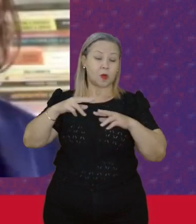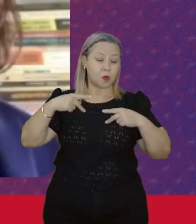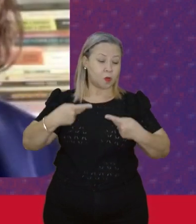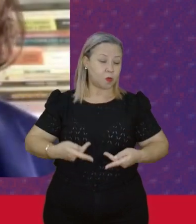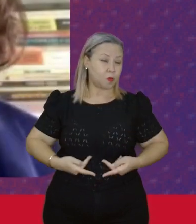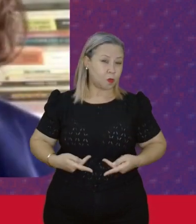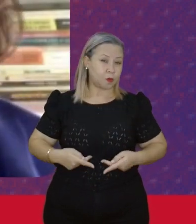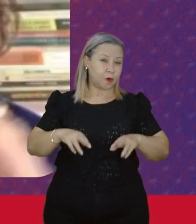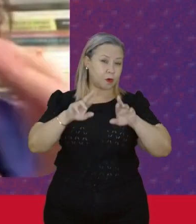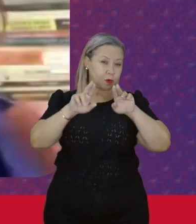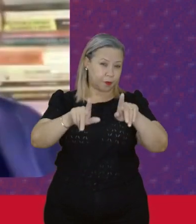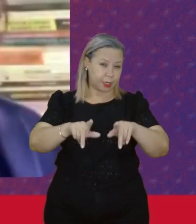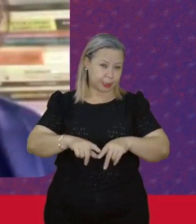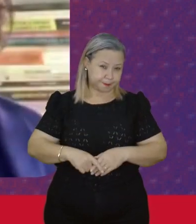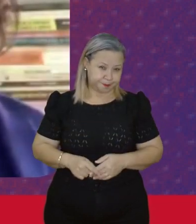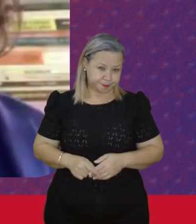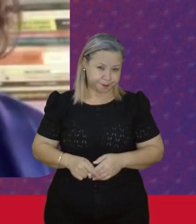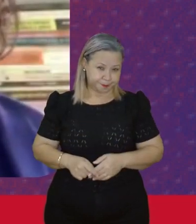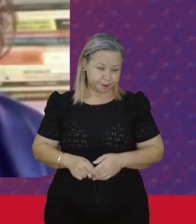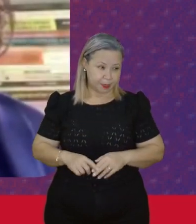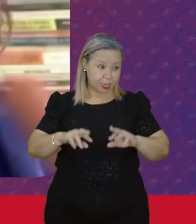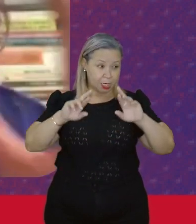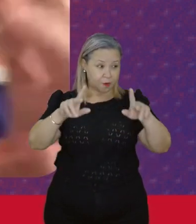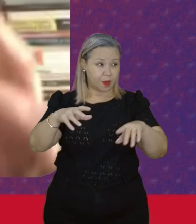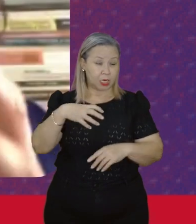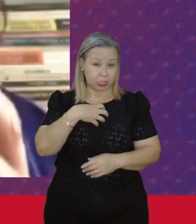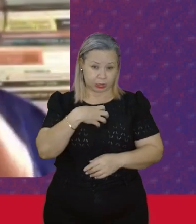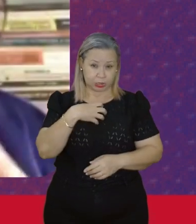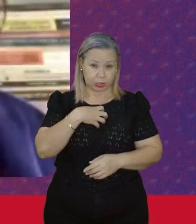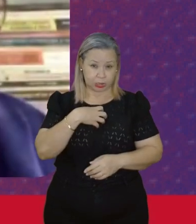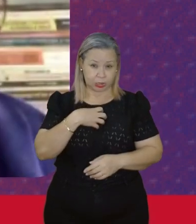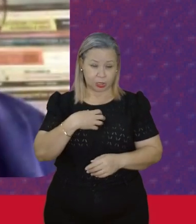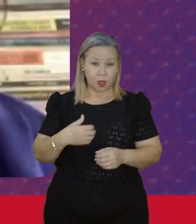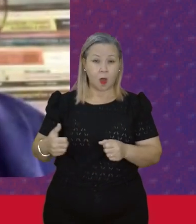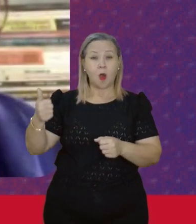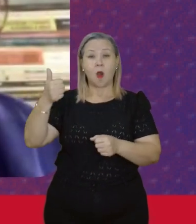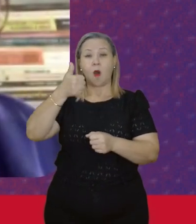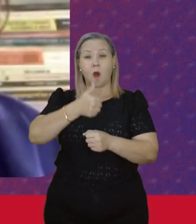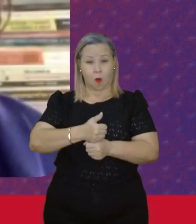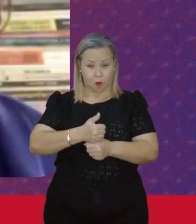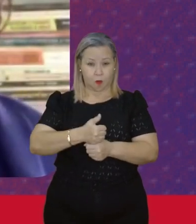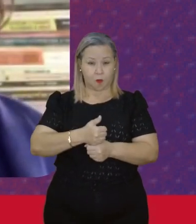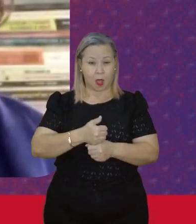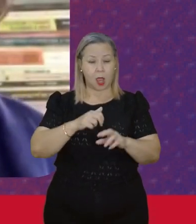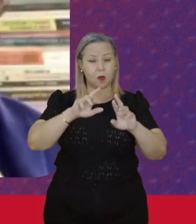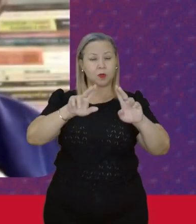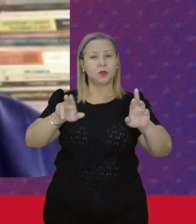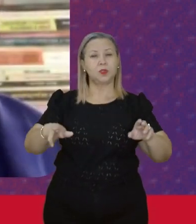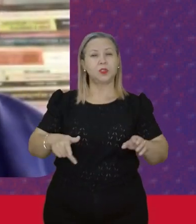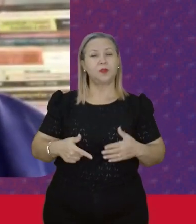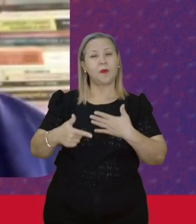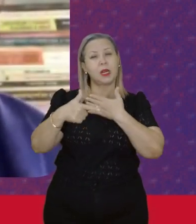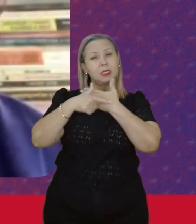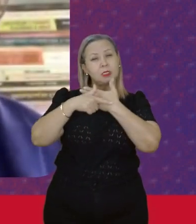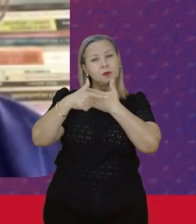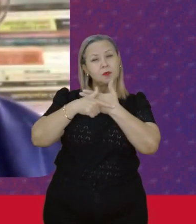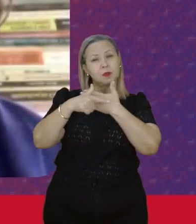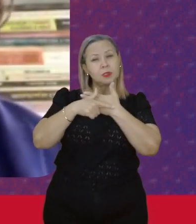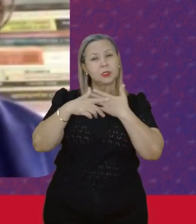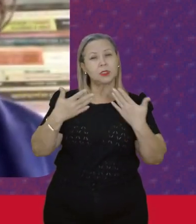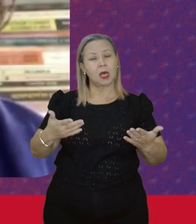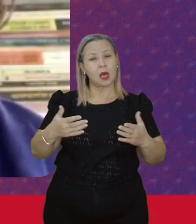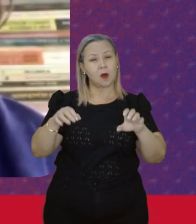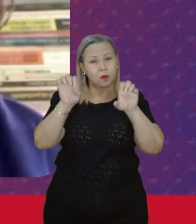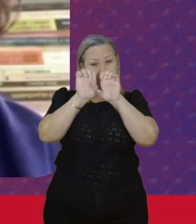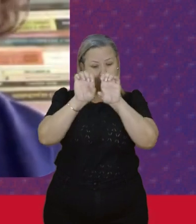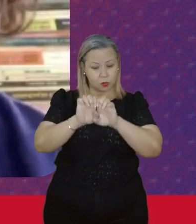foram vistas de diferentes formas, ocuparam diferentes papéis na